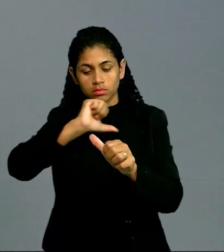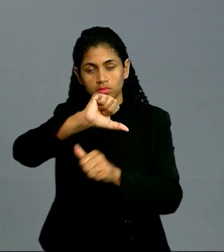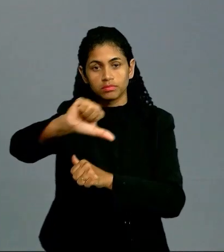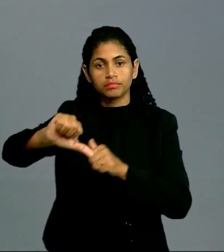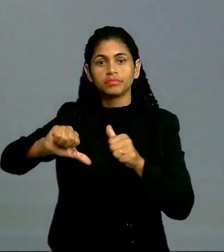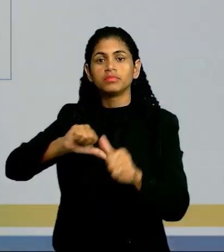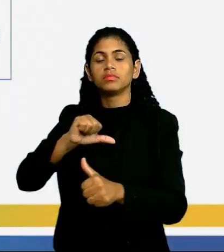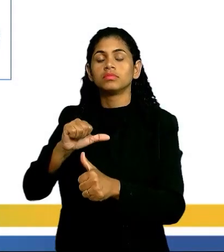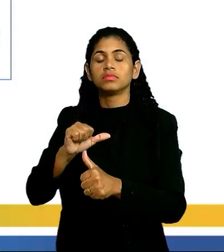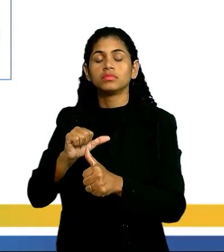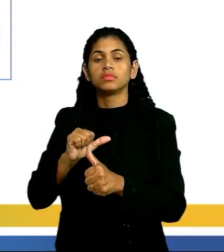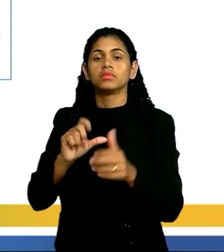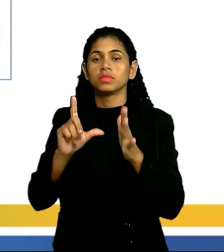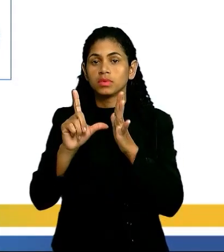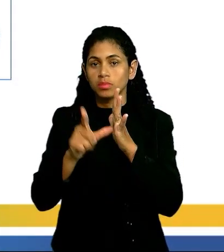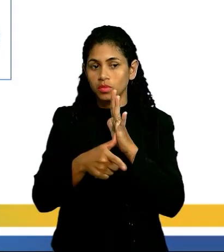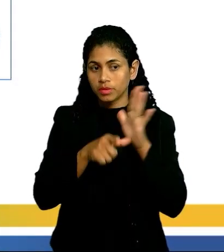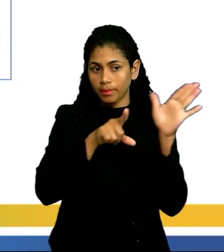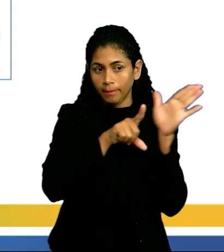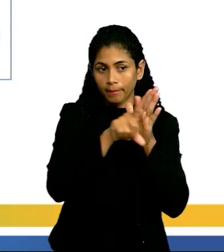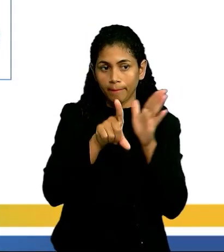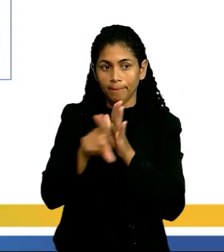gente vai para as nossas questões.